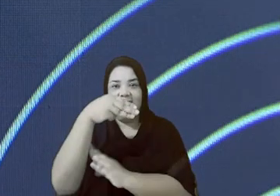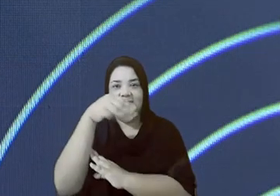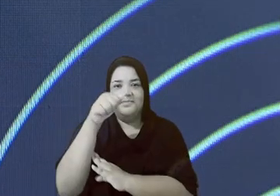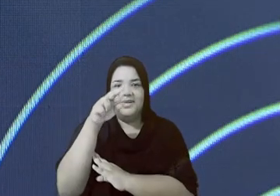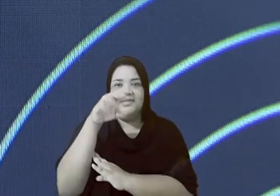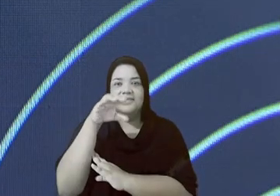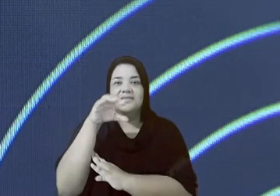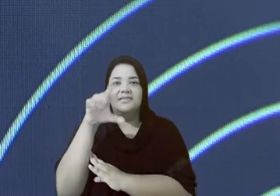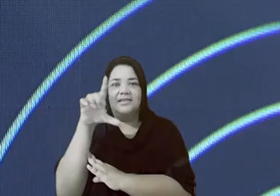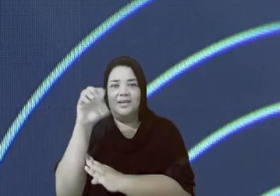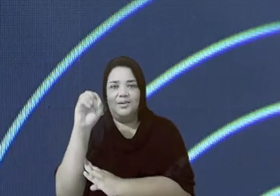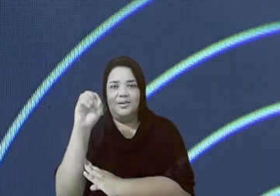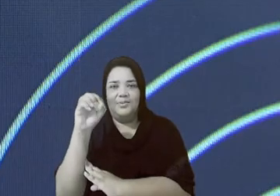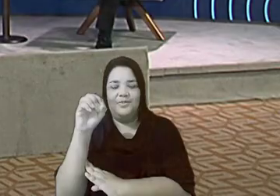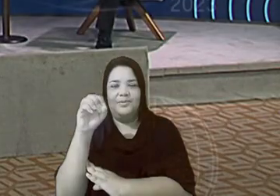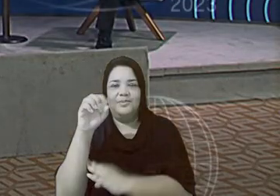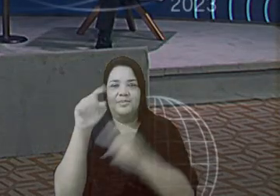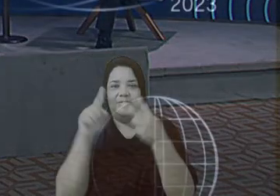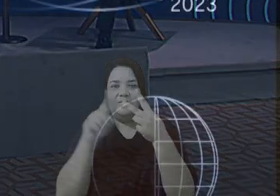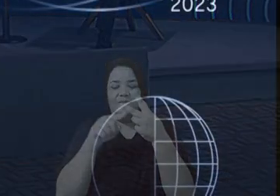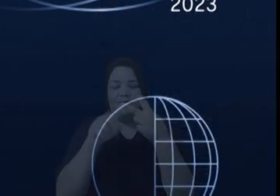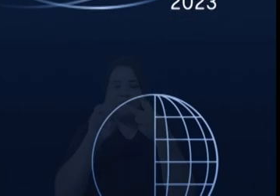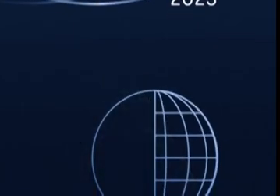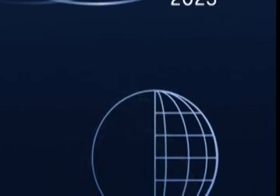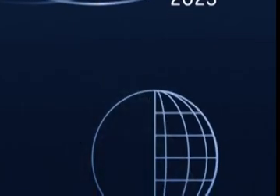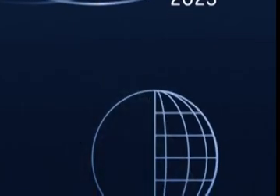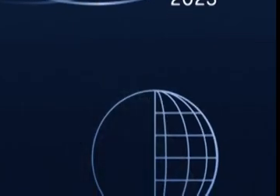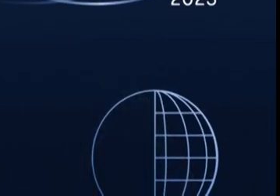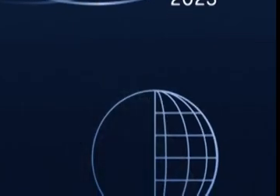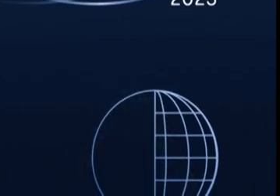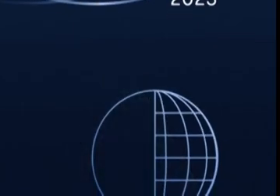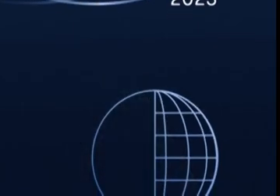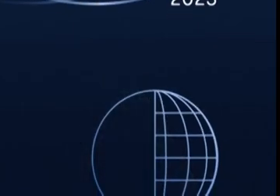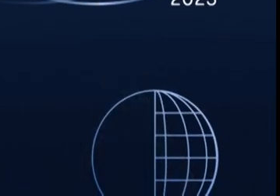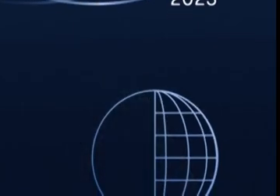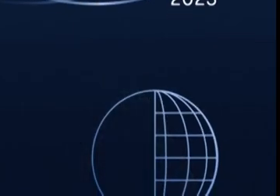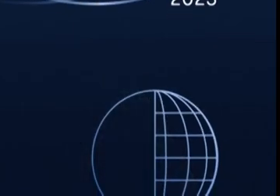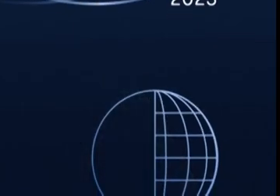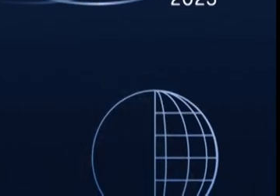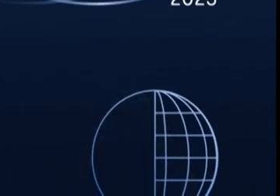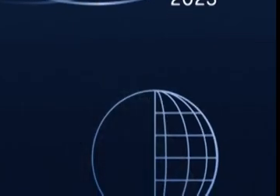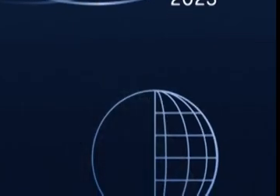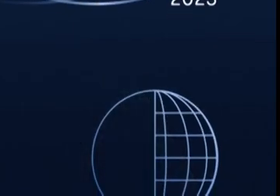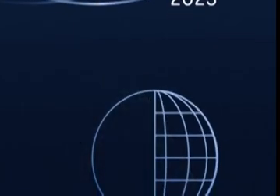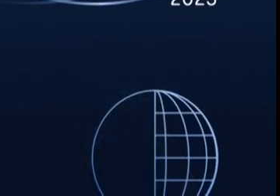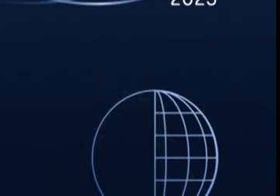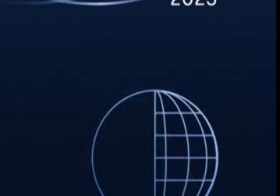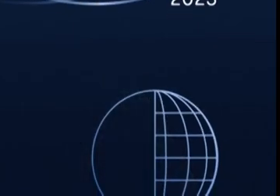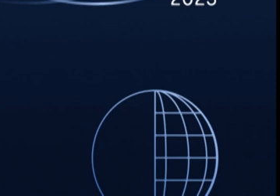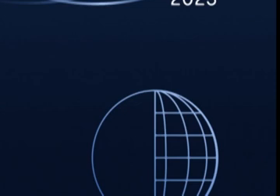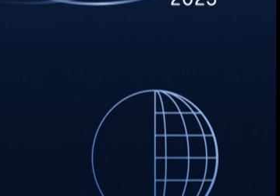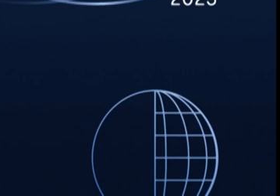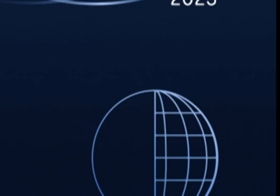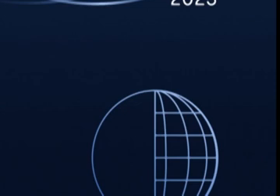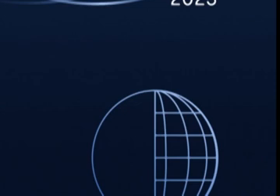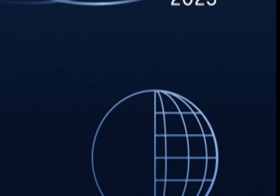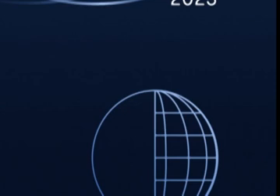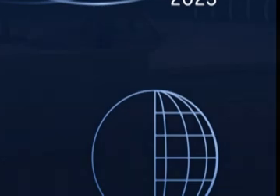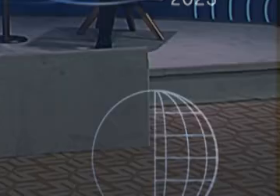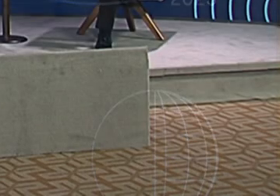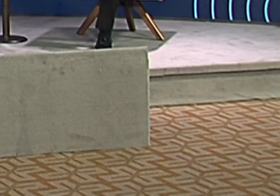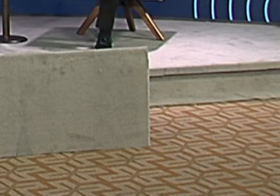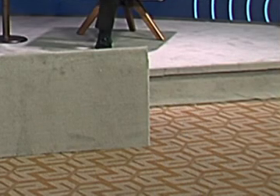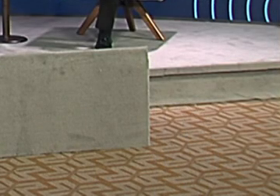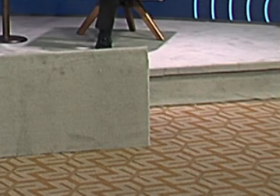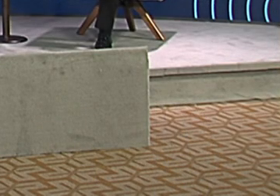o Rodrigo Cunha é o senhor da neurotec e o Rodrigo Dantas o senhor da vinde pessoal muito boa tarde